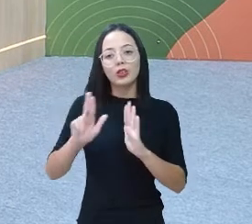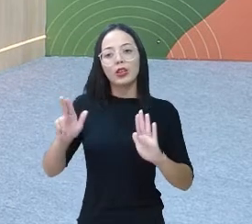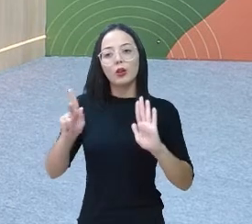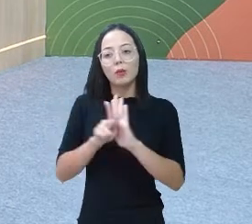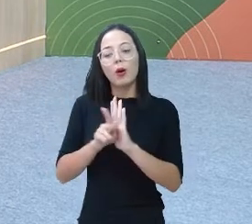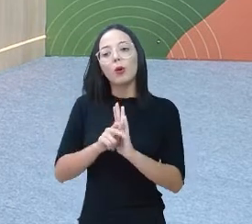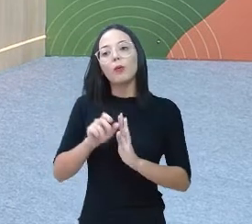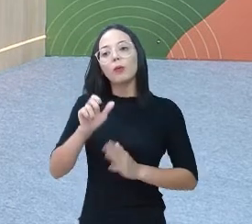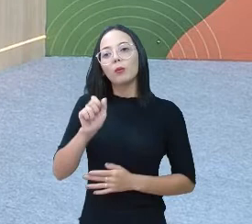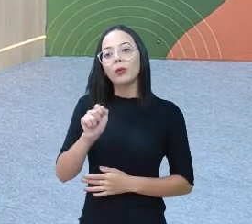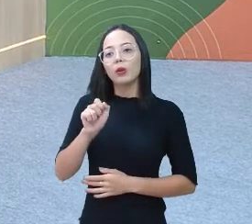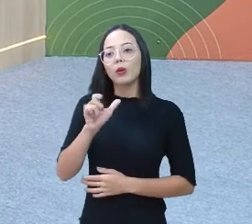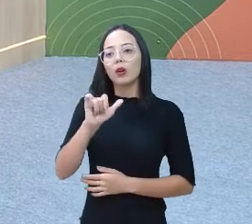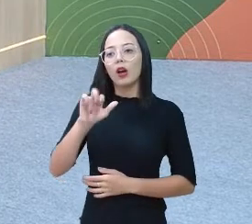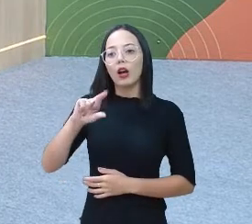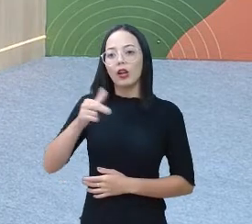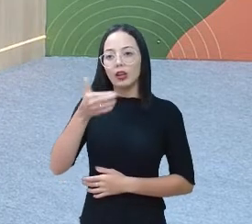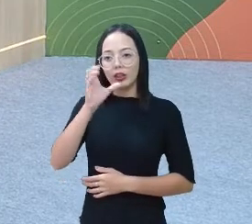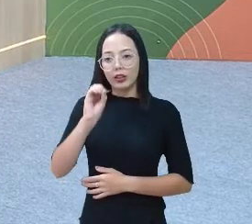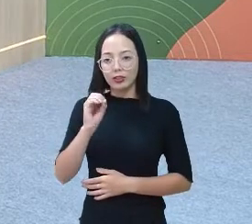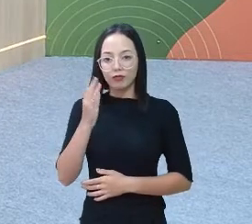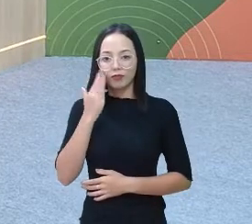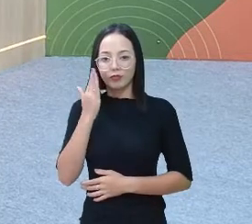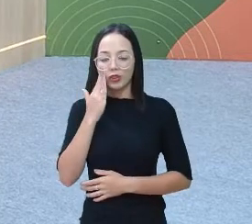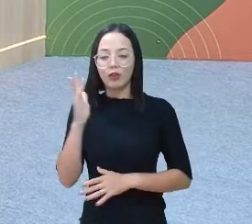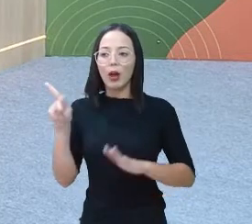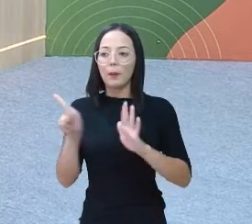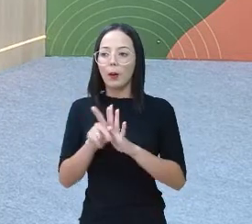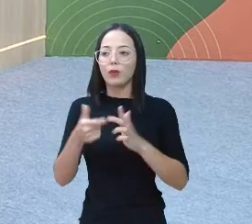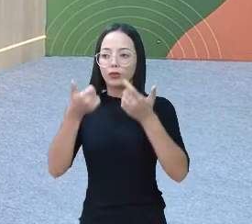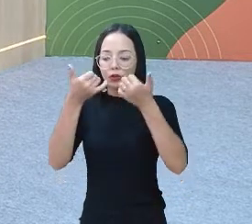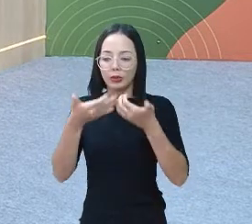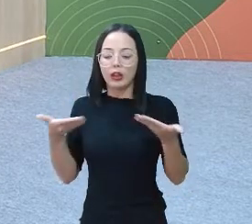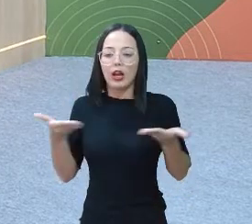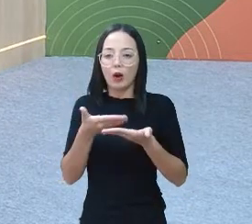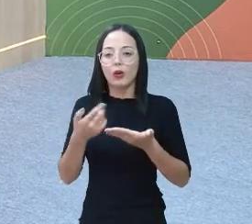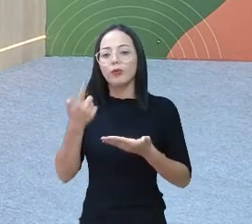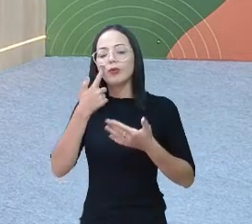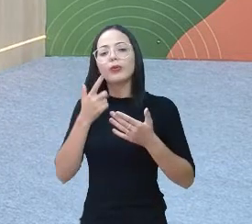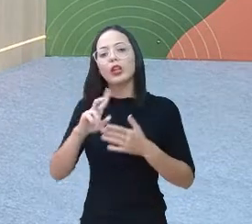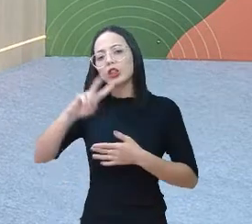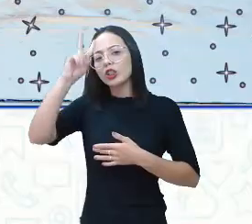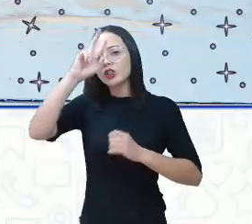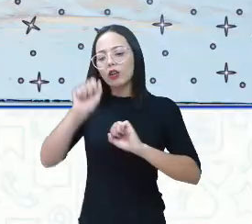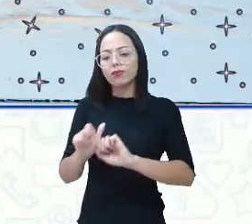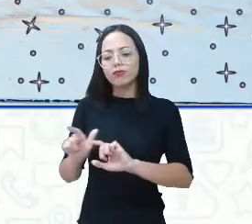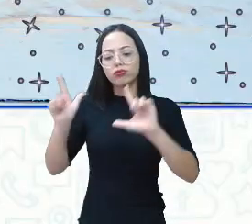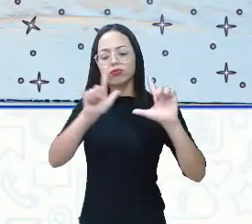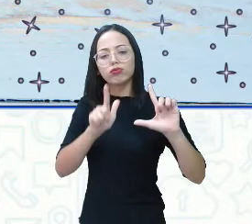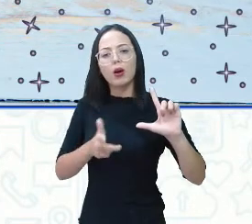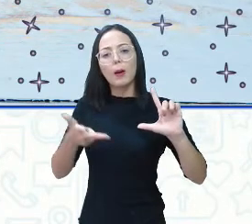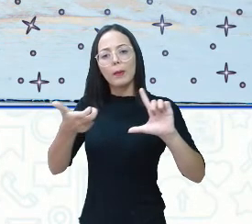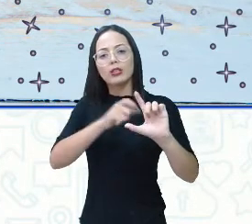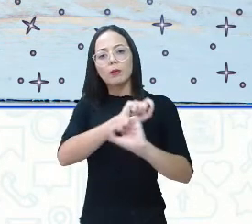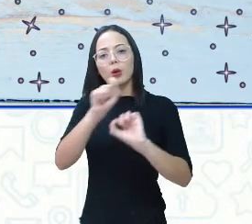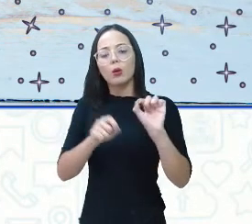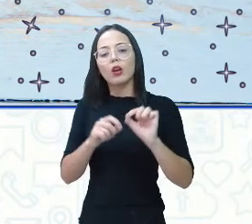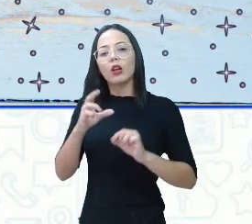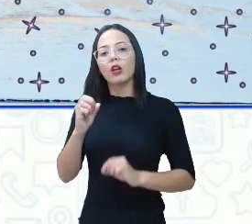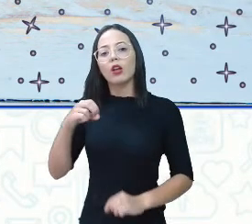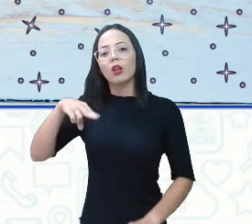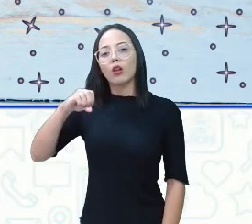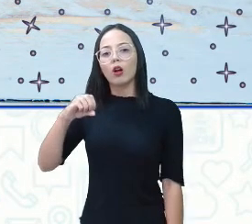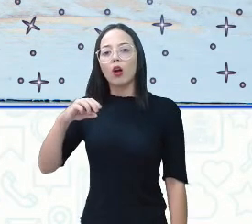aliteração. Que é justamente isso que eu vou explicar agora. Na charge anterior, conseguimos perceber a onomatopeia e também